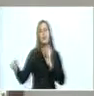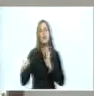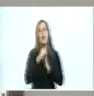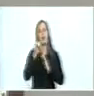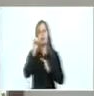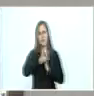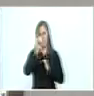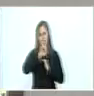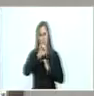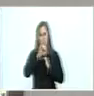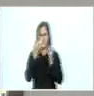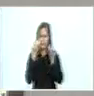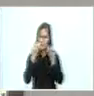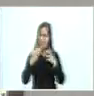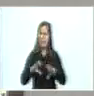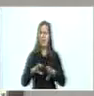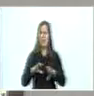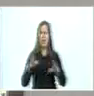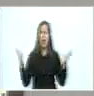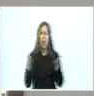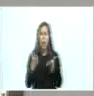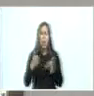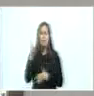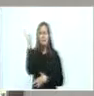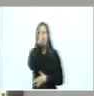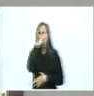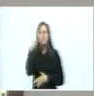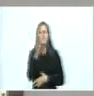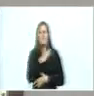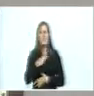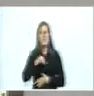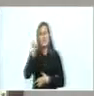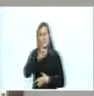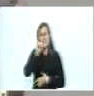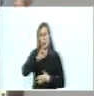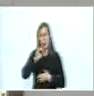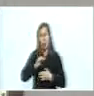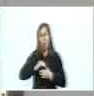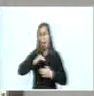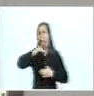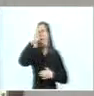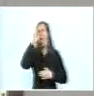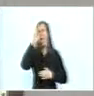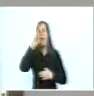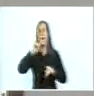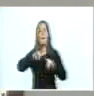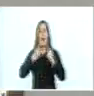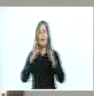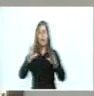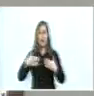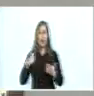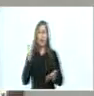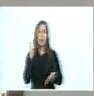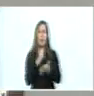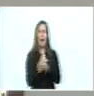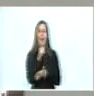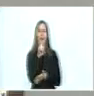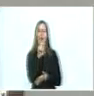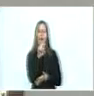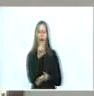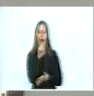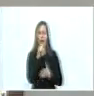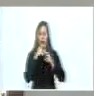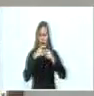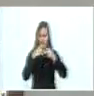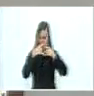Ninguém quer isso. A gente sabe que a carga tributária no Brasil ela já é extremamente alta, mas hoje, quando você paga a sua conta de água, é preciso que você saiba que você